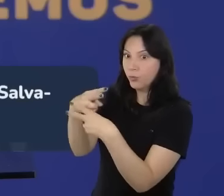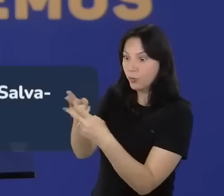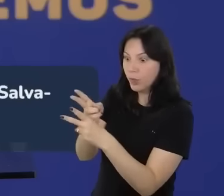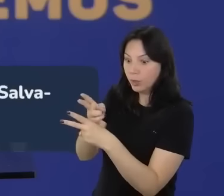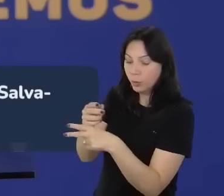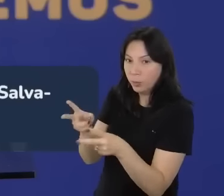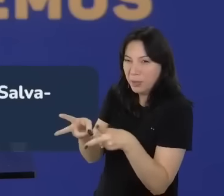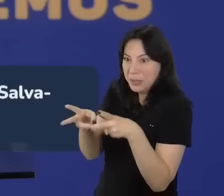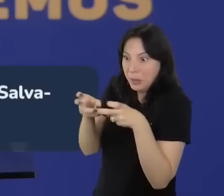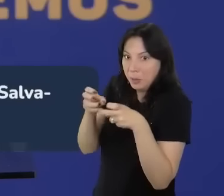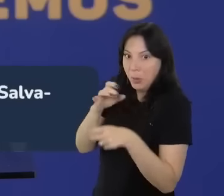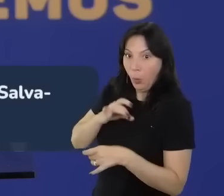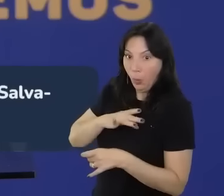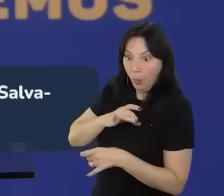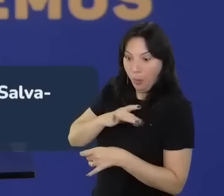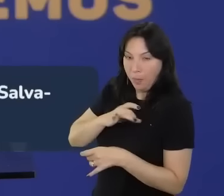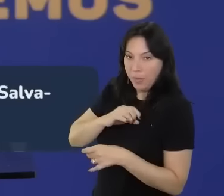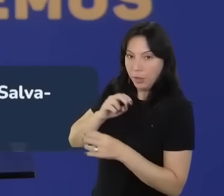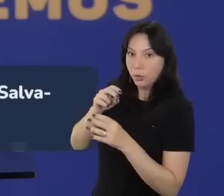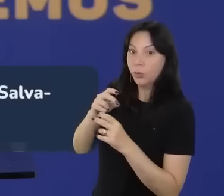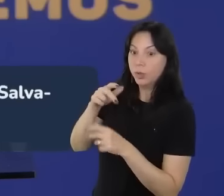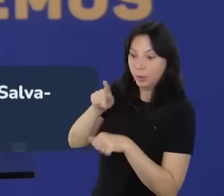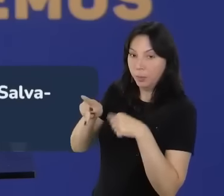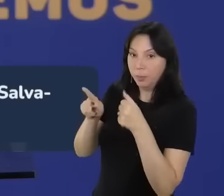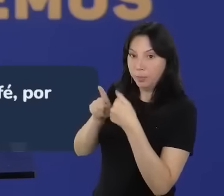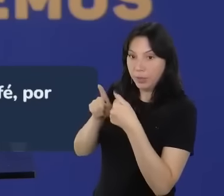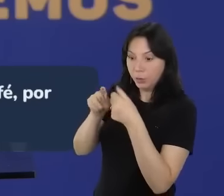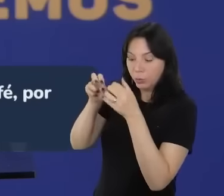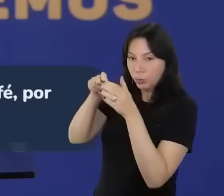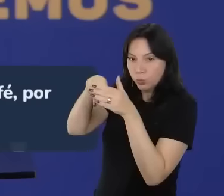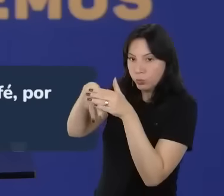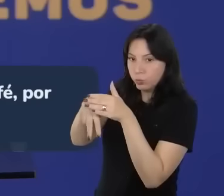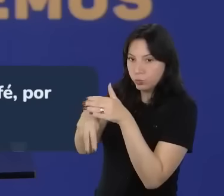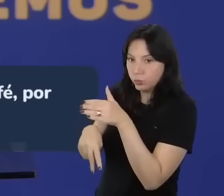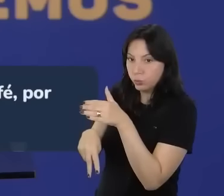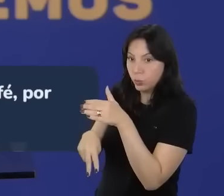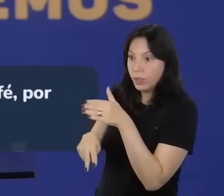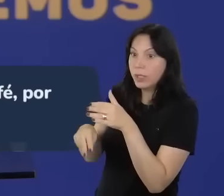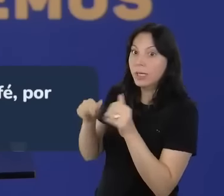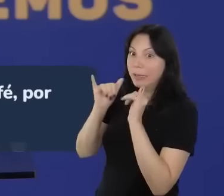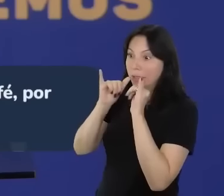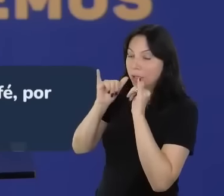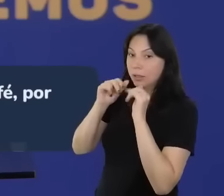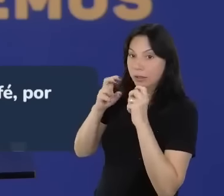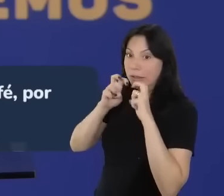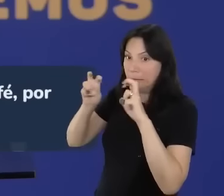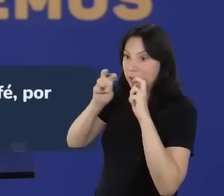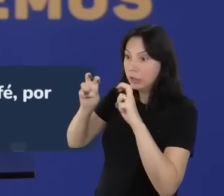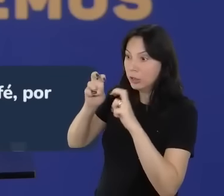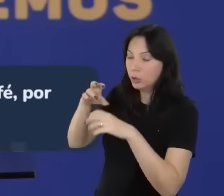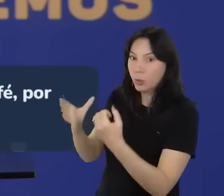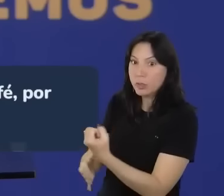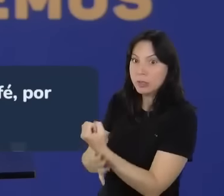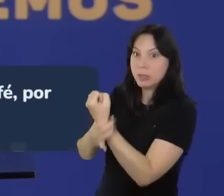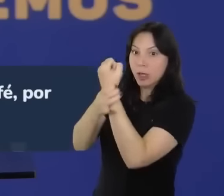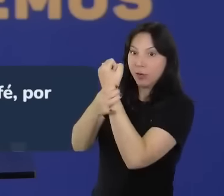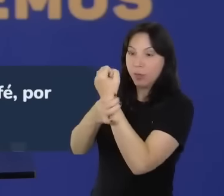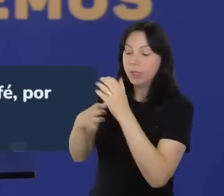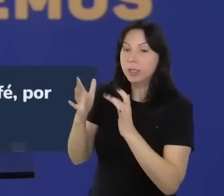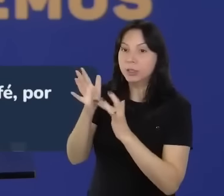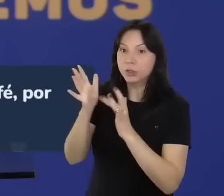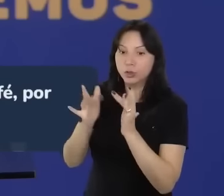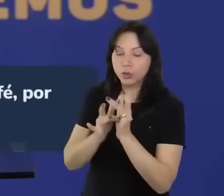medo e começando a gritou salva-me senhor e prontamente Jesus estendendo a